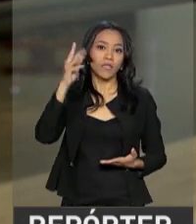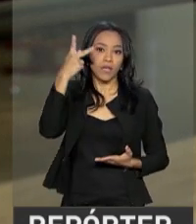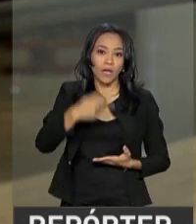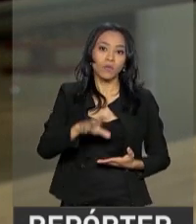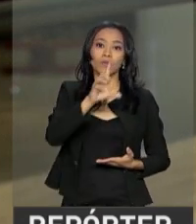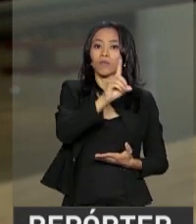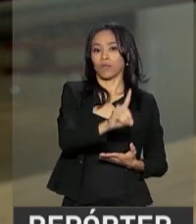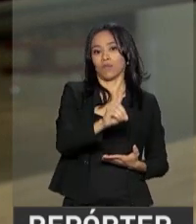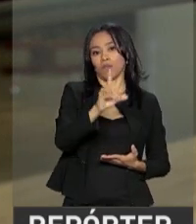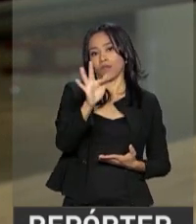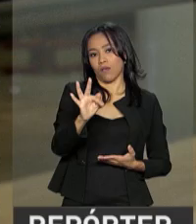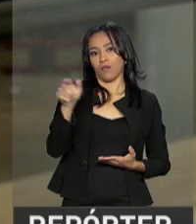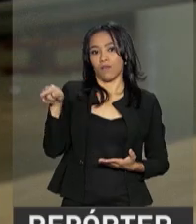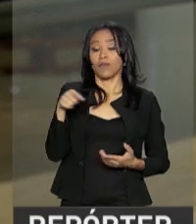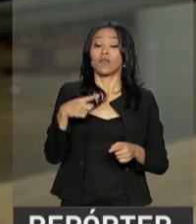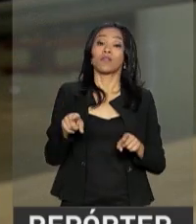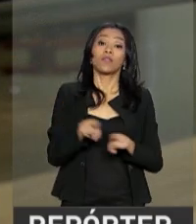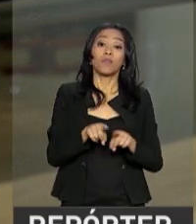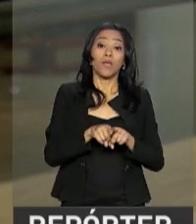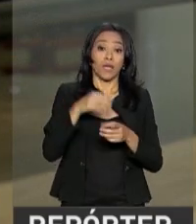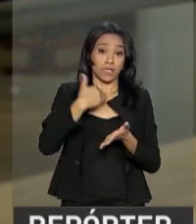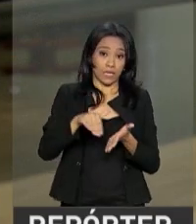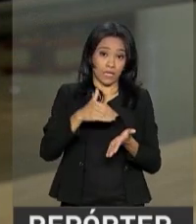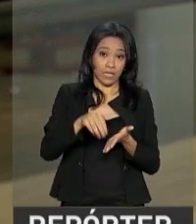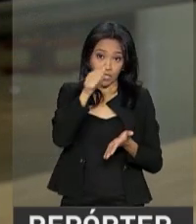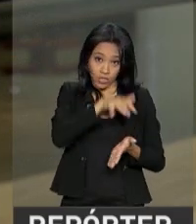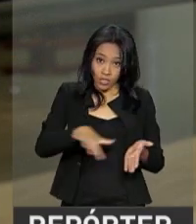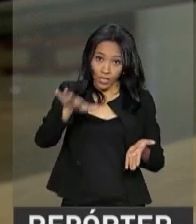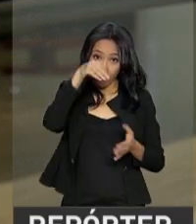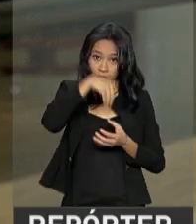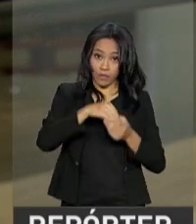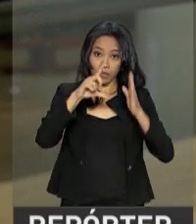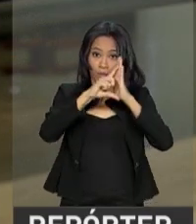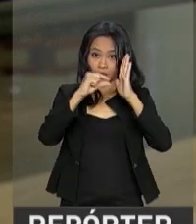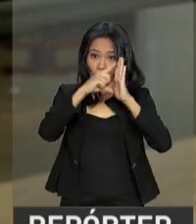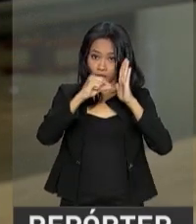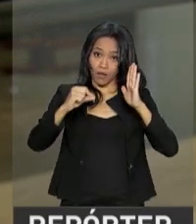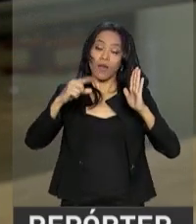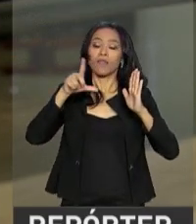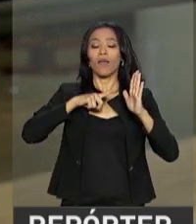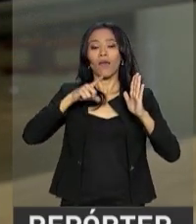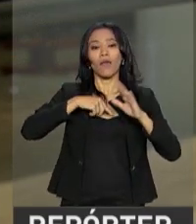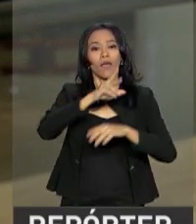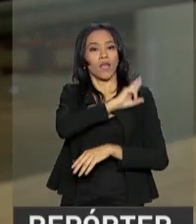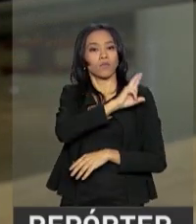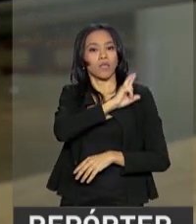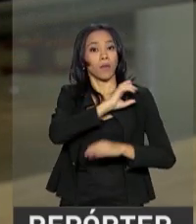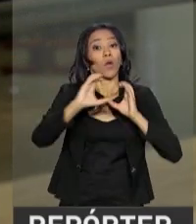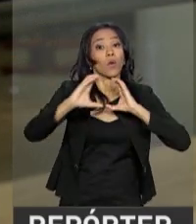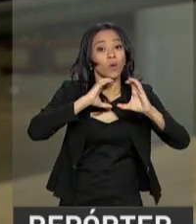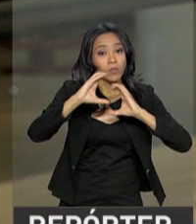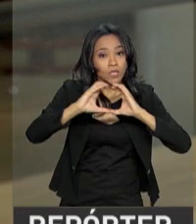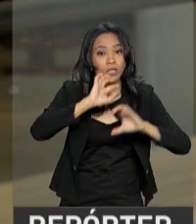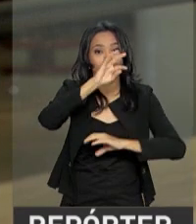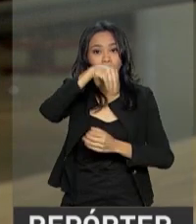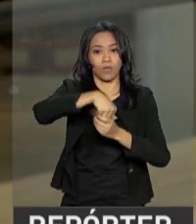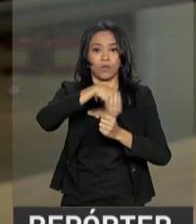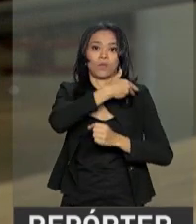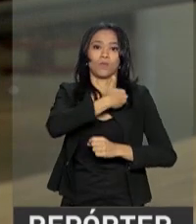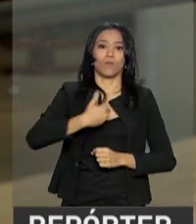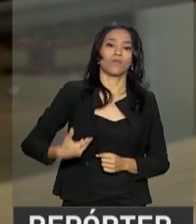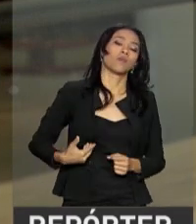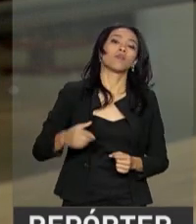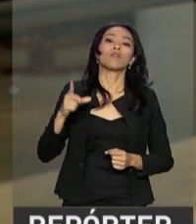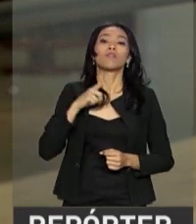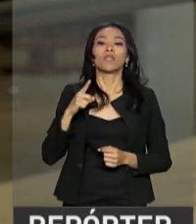parcerias de investimentos a secretaria geral também é responsável pela comunicação social do governo estão ligadas